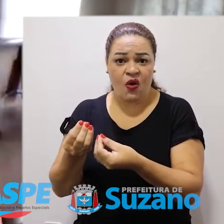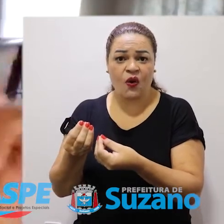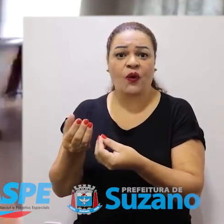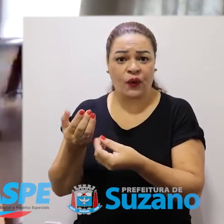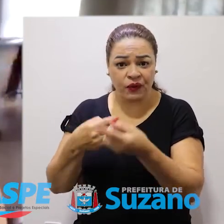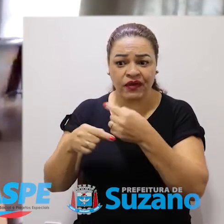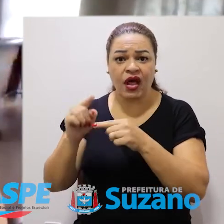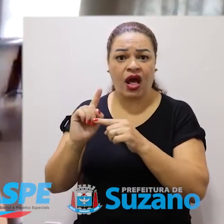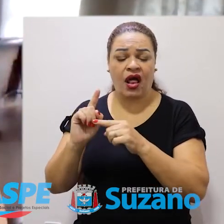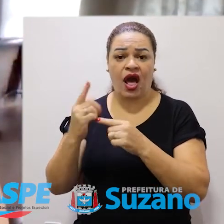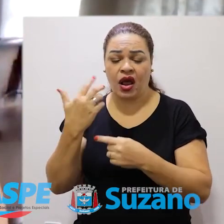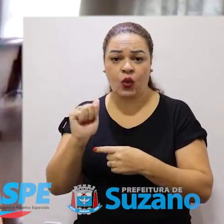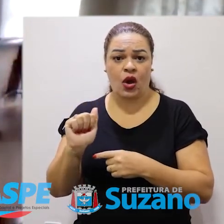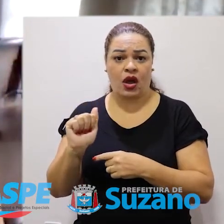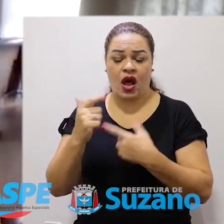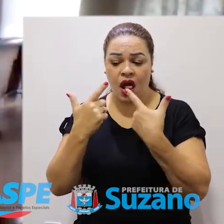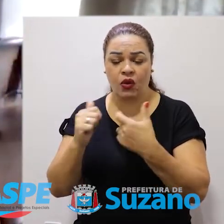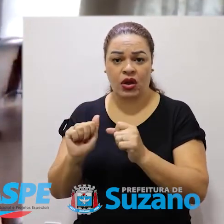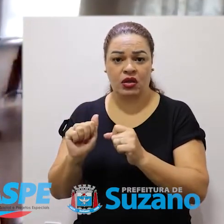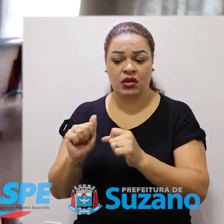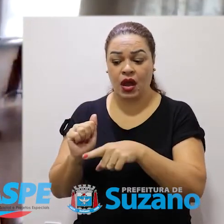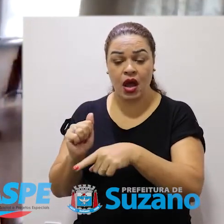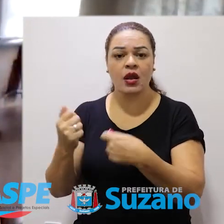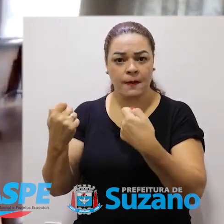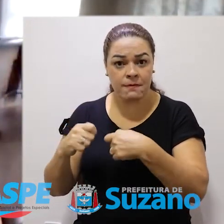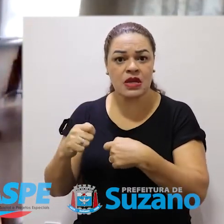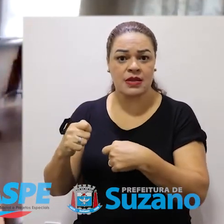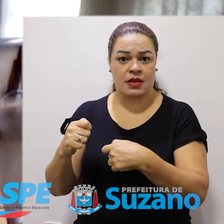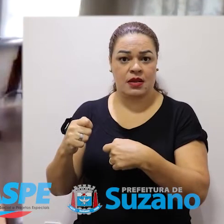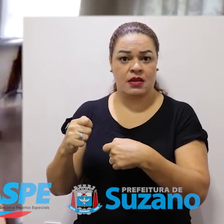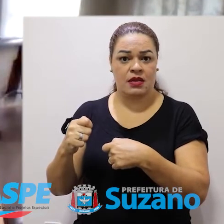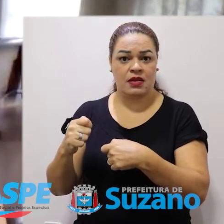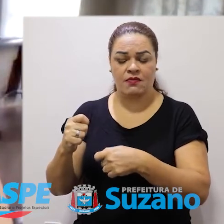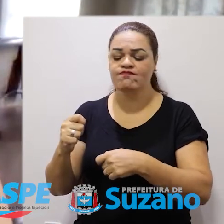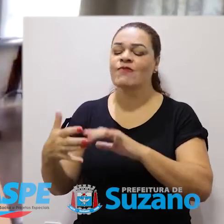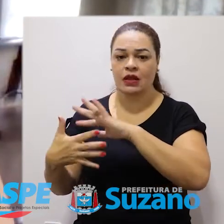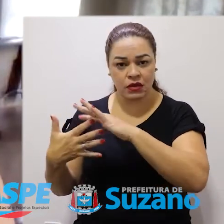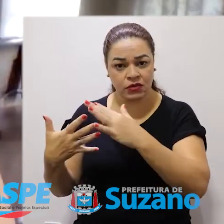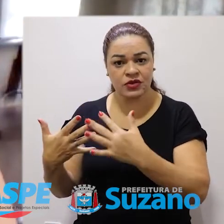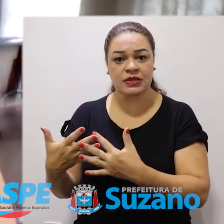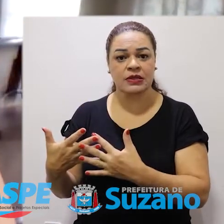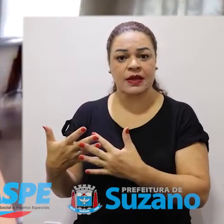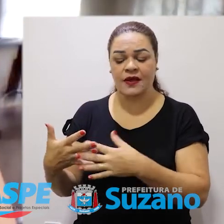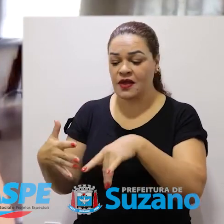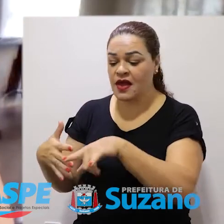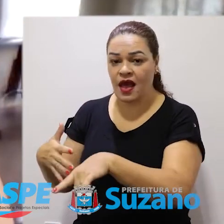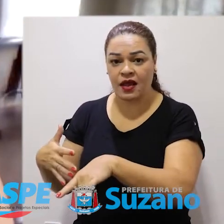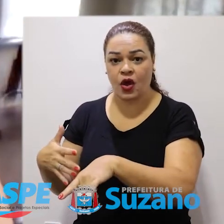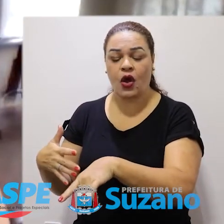Para desenvolver linguagem, precisa de língua. E a língua que ele precisa para desenvolver linguagem é a língua de sinais. Então,